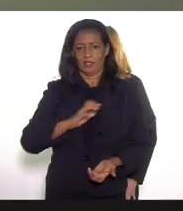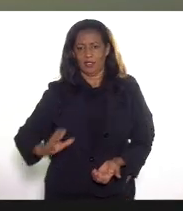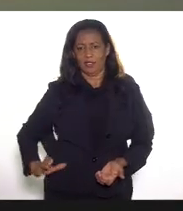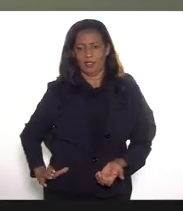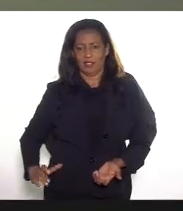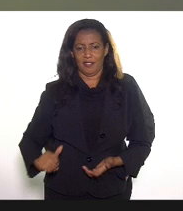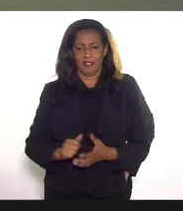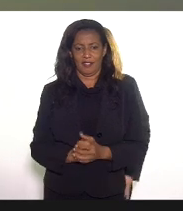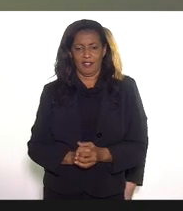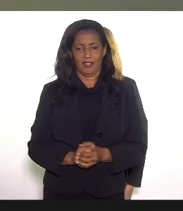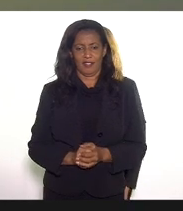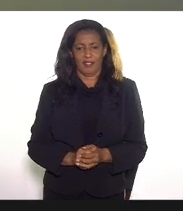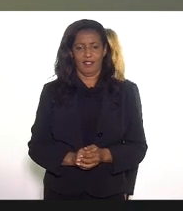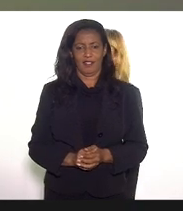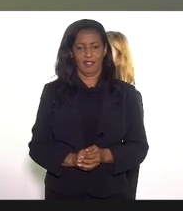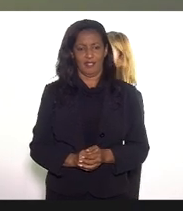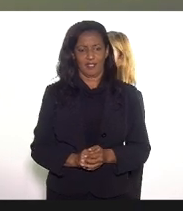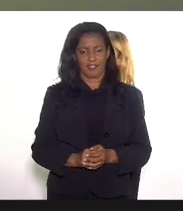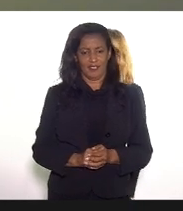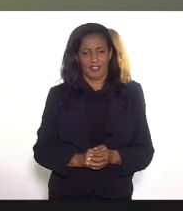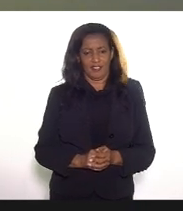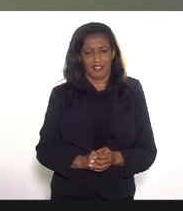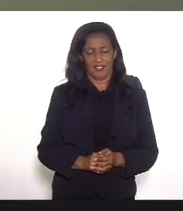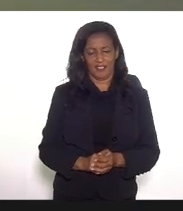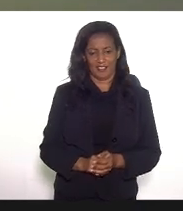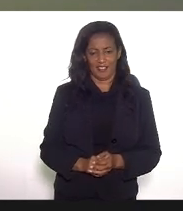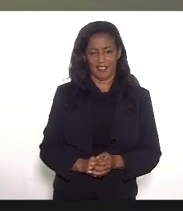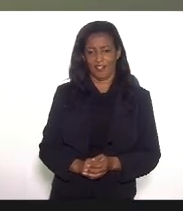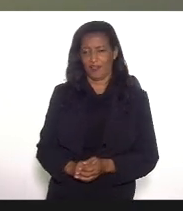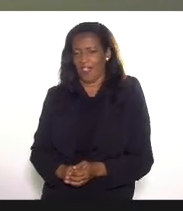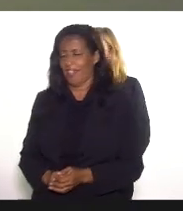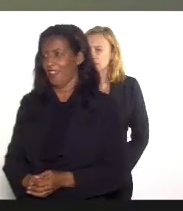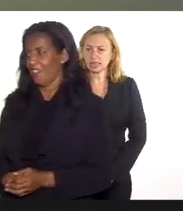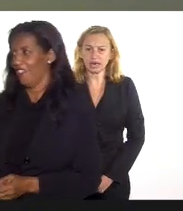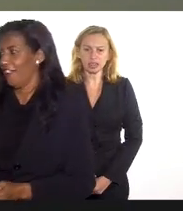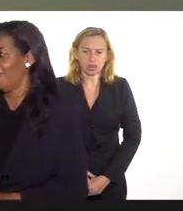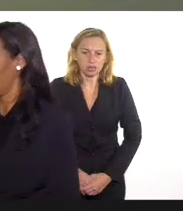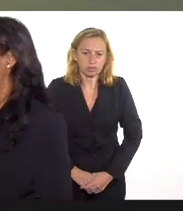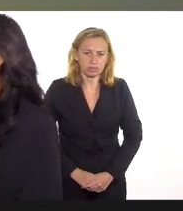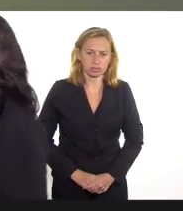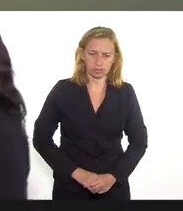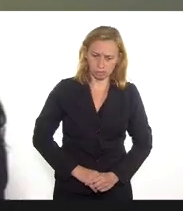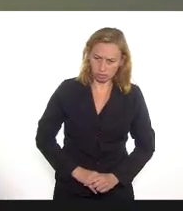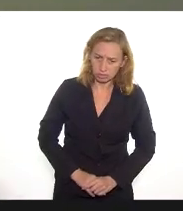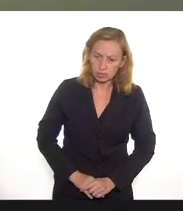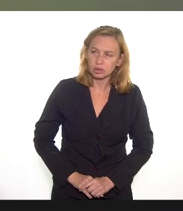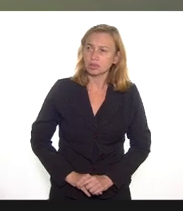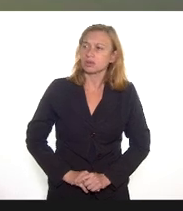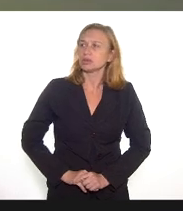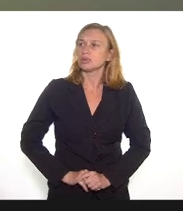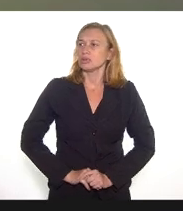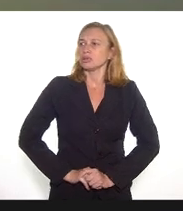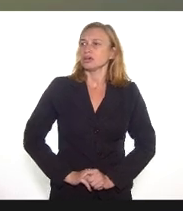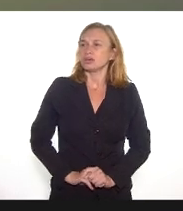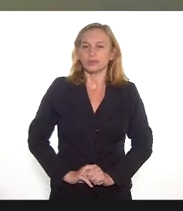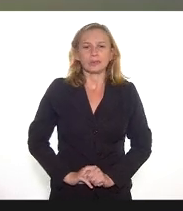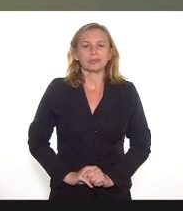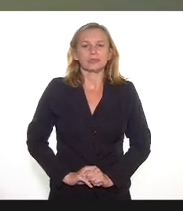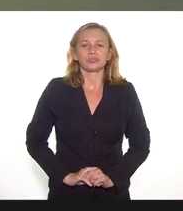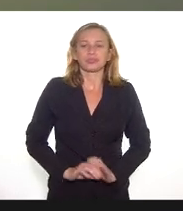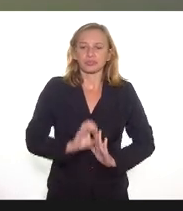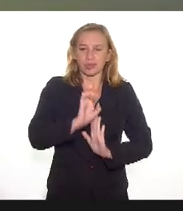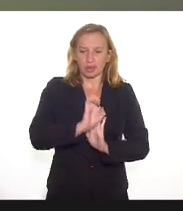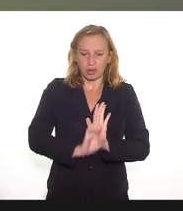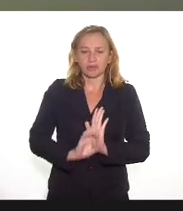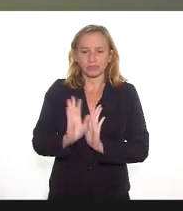É preciso, deputado Luiz Paulo, e sei que Vossa Excelência já fez a emenda, porque assinei,